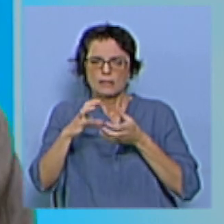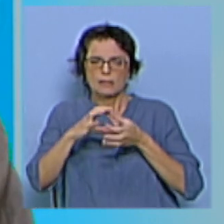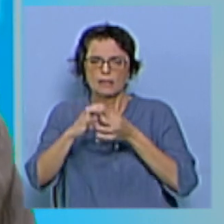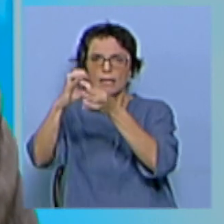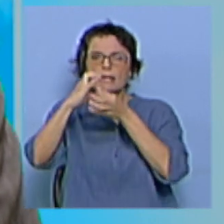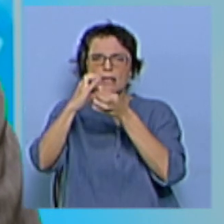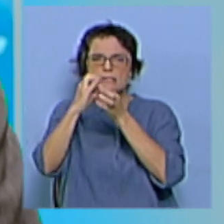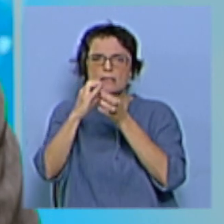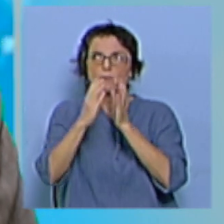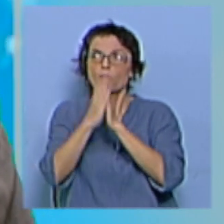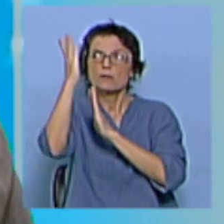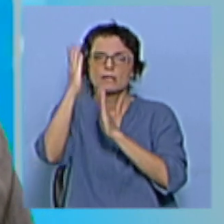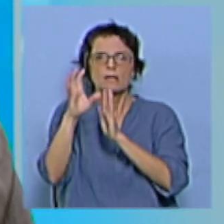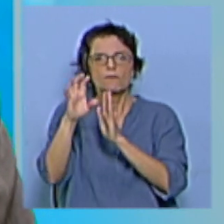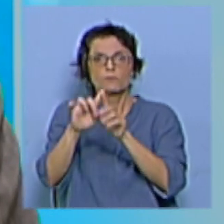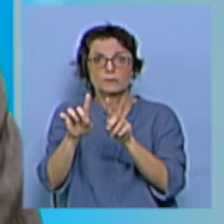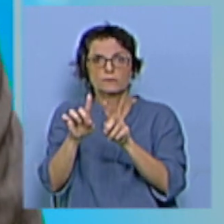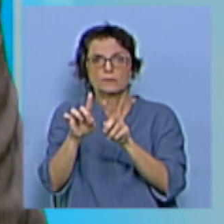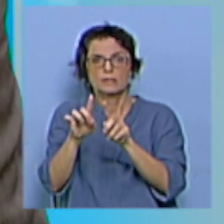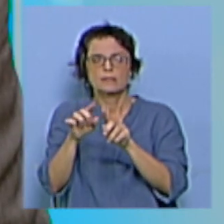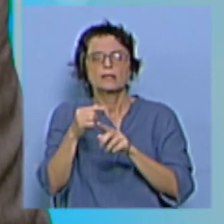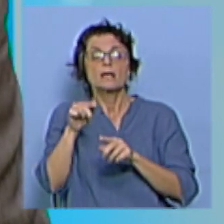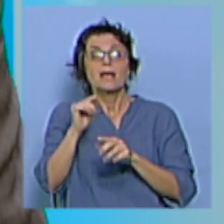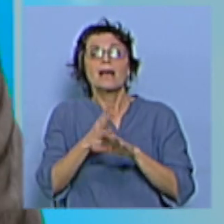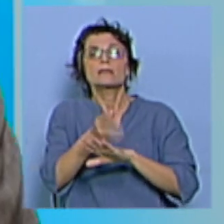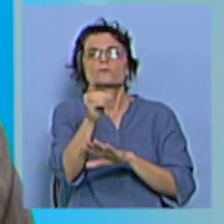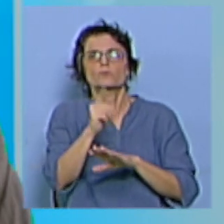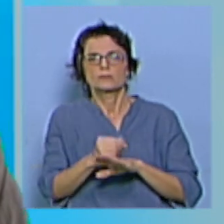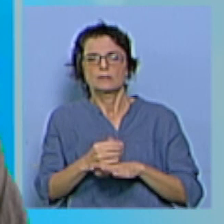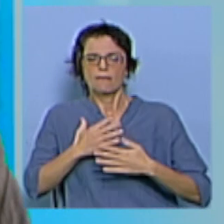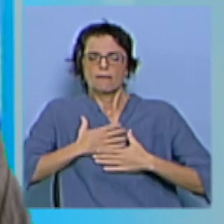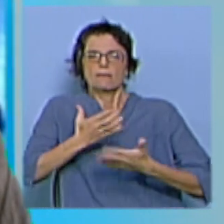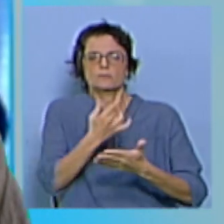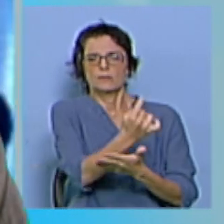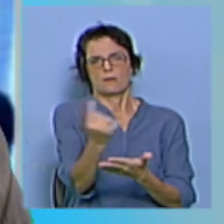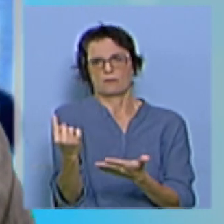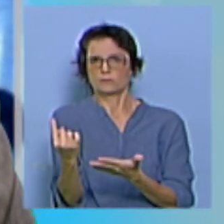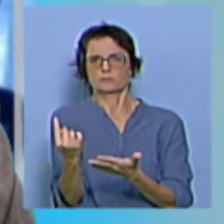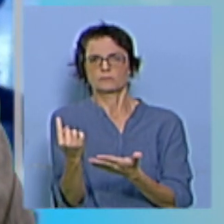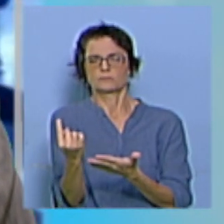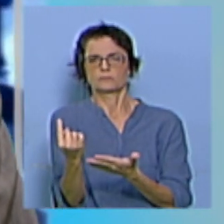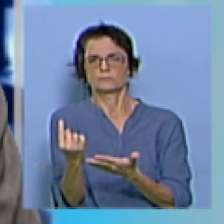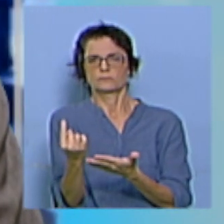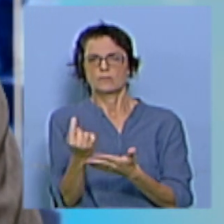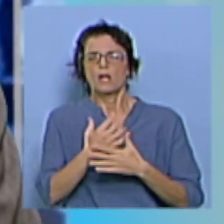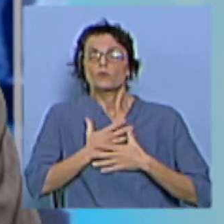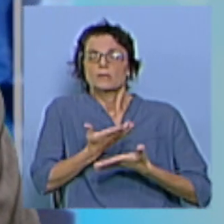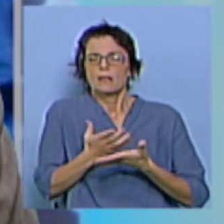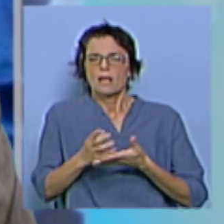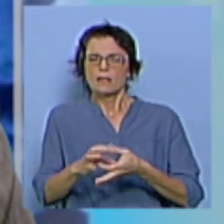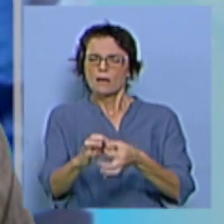a primeira foi exatamente da disponibilidade. A disponibilidade para colaborar,